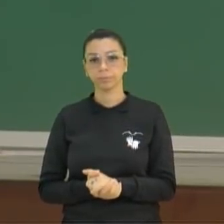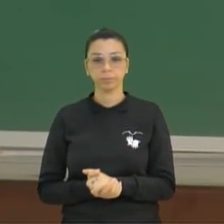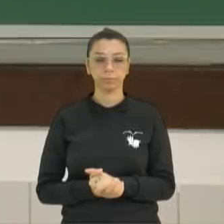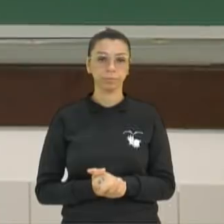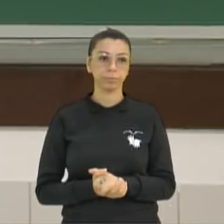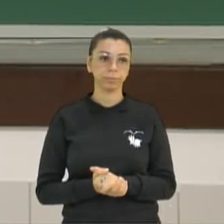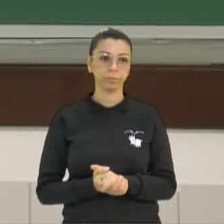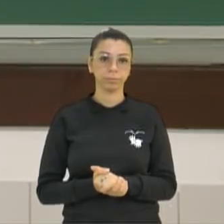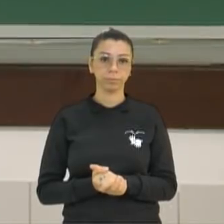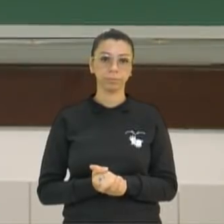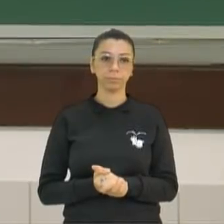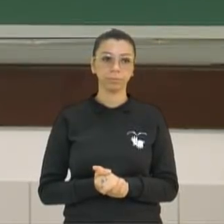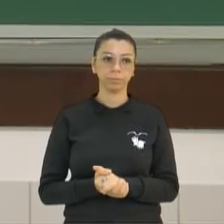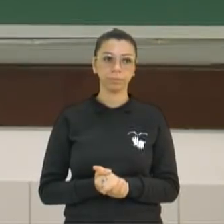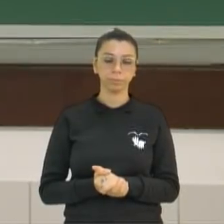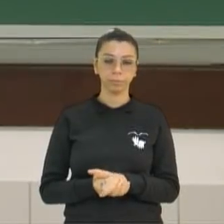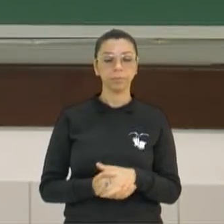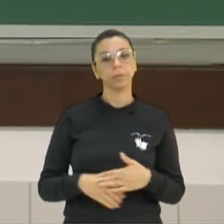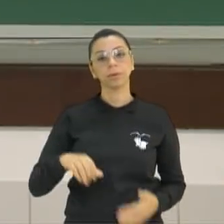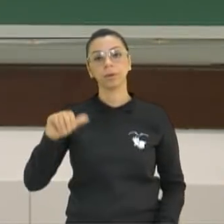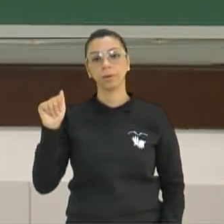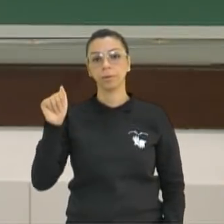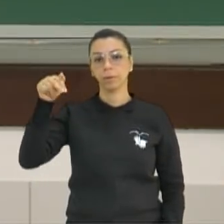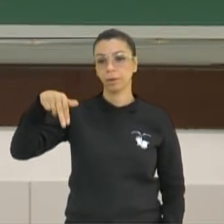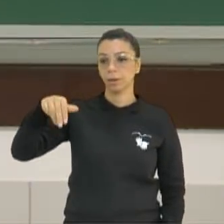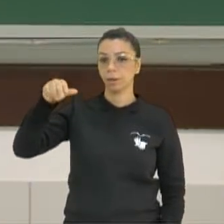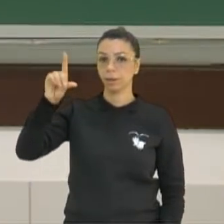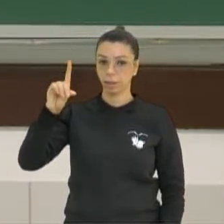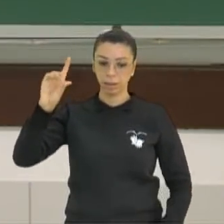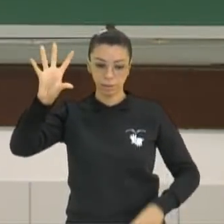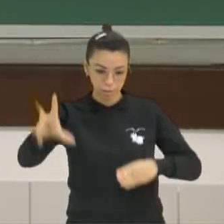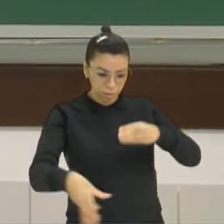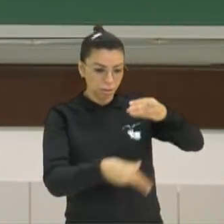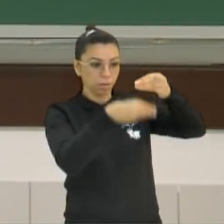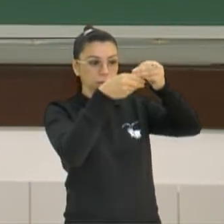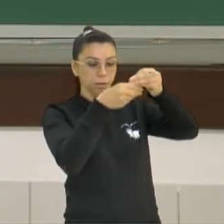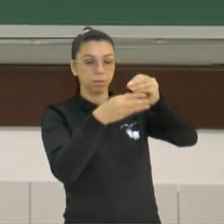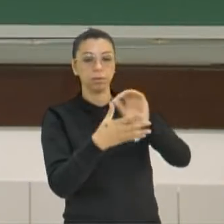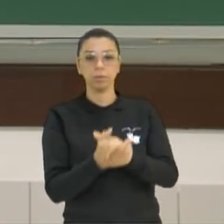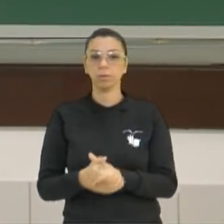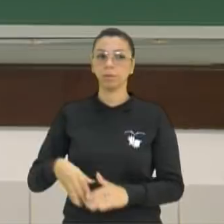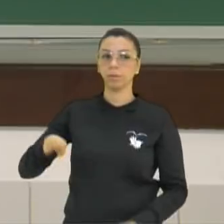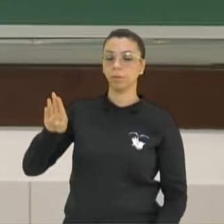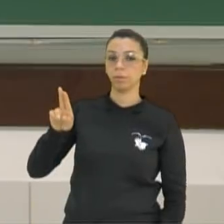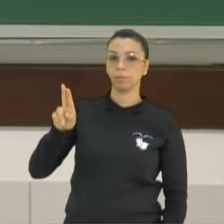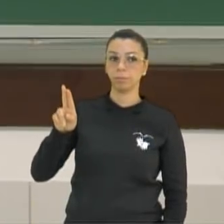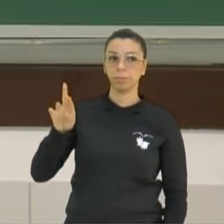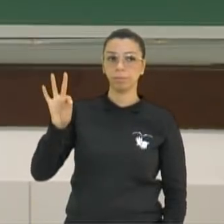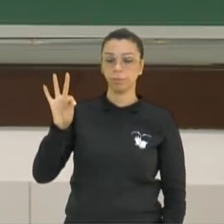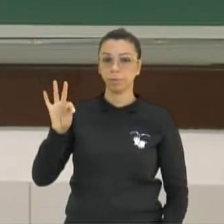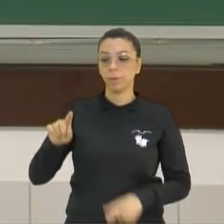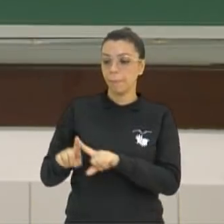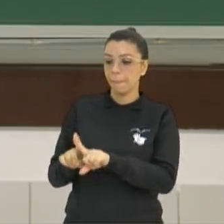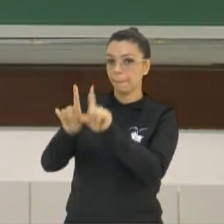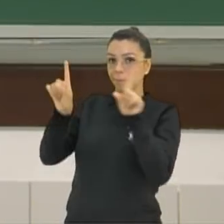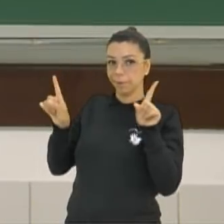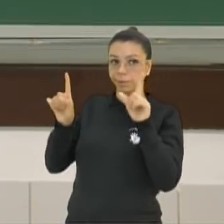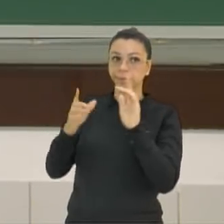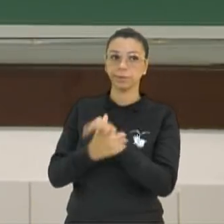vimos, and, tá dando uma adição, mais alguma ideia, o but, um